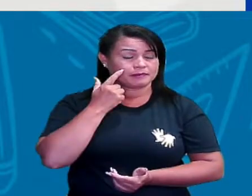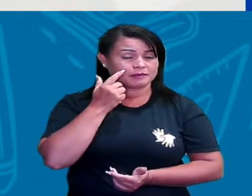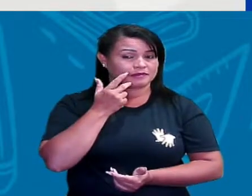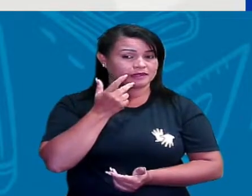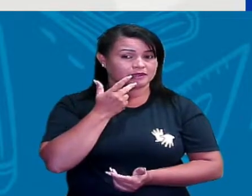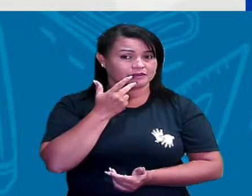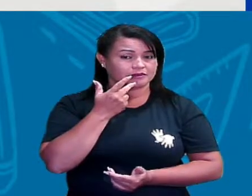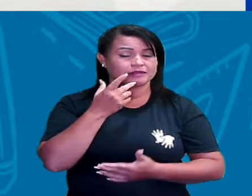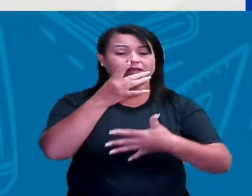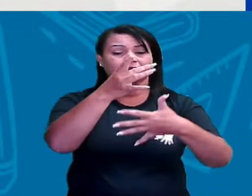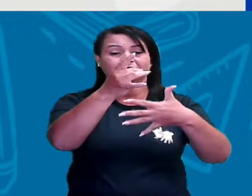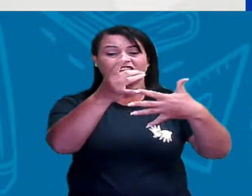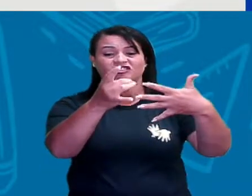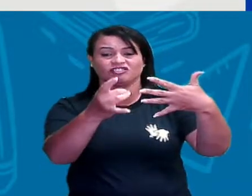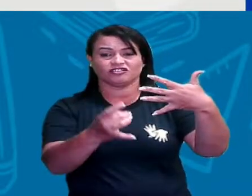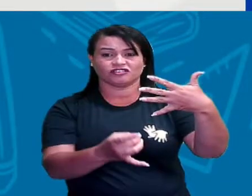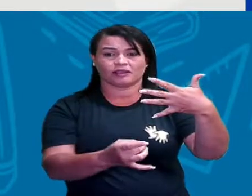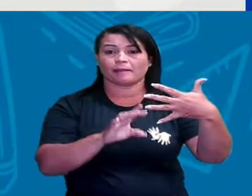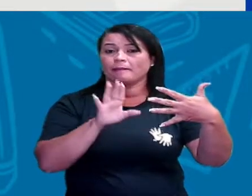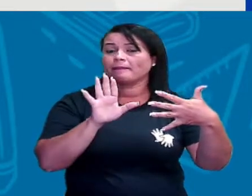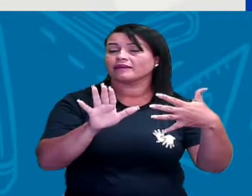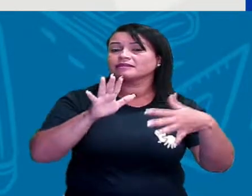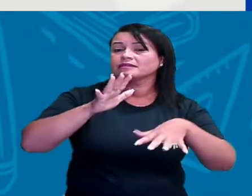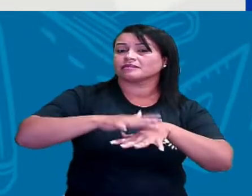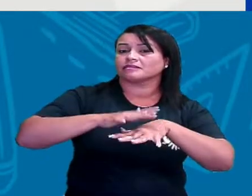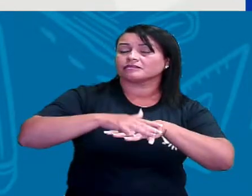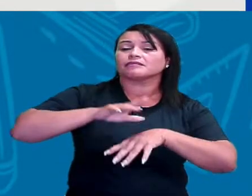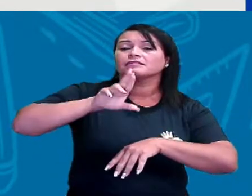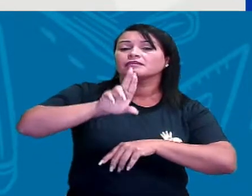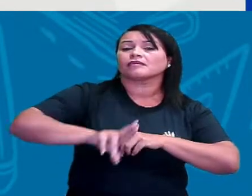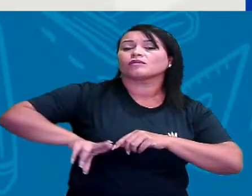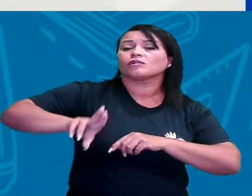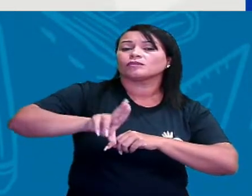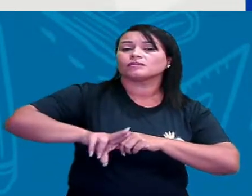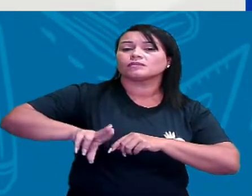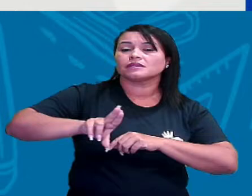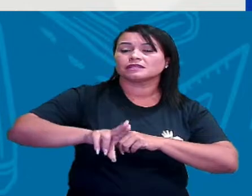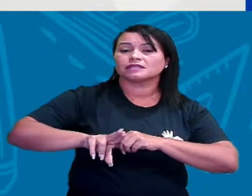disse? Destrinchar, né? Mas na matemática nós usamos o quê? A